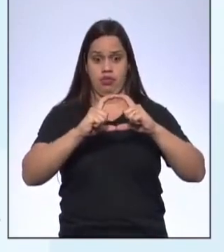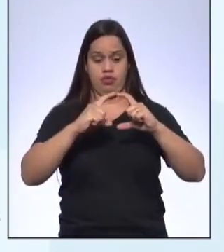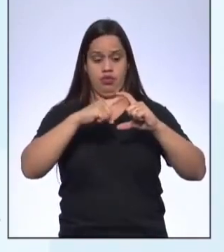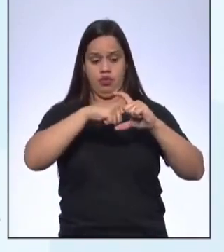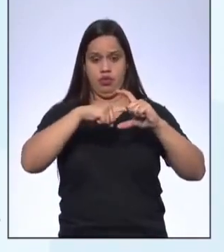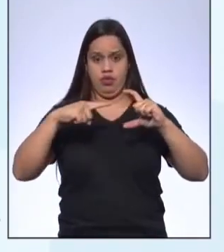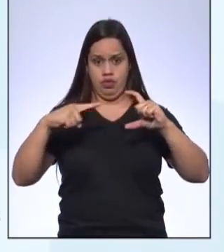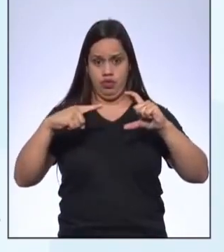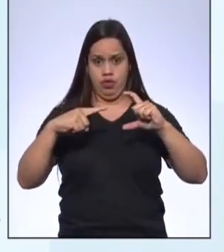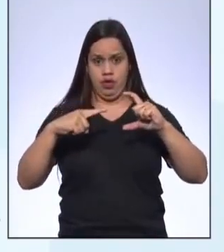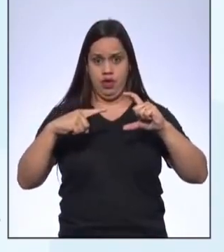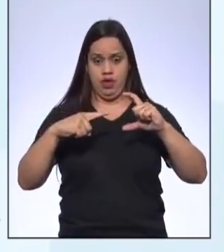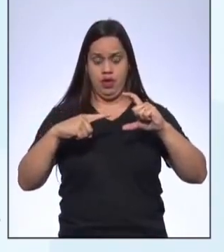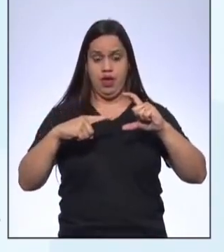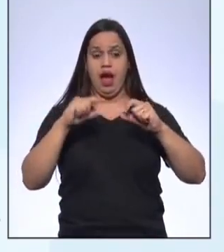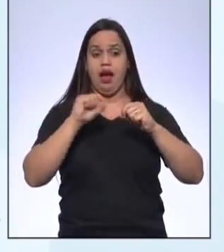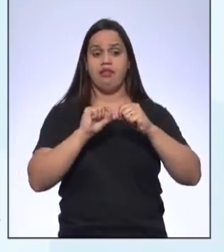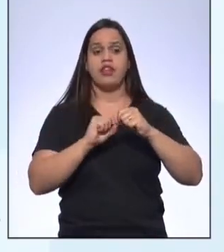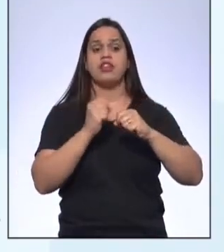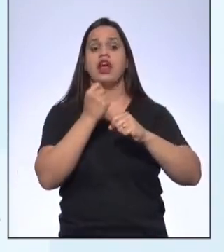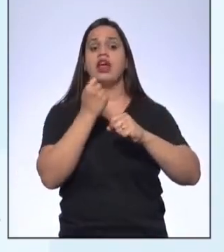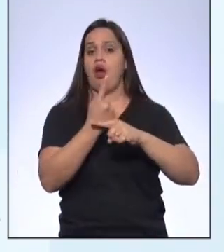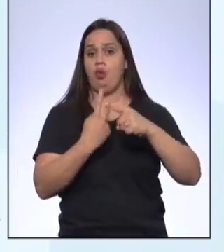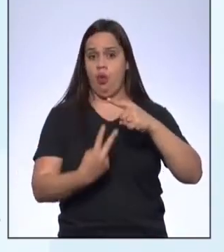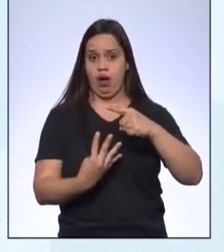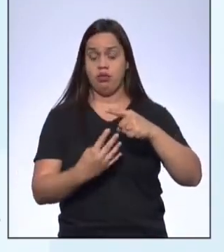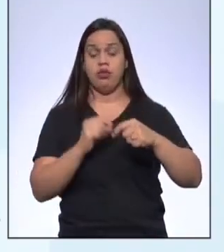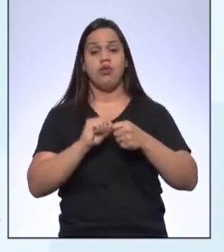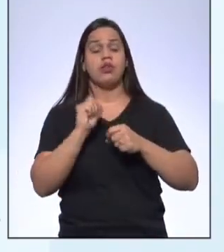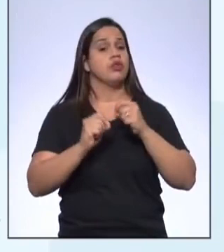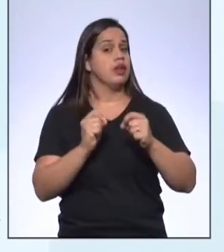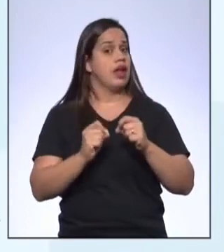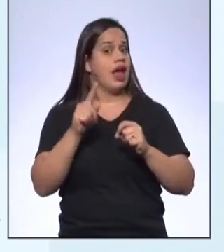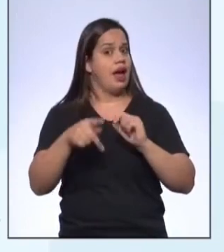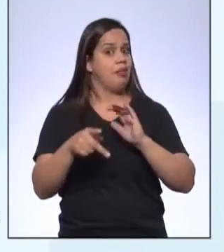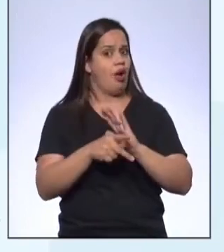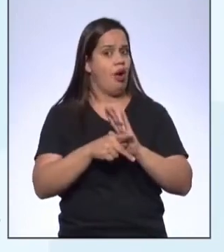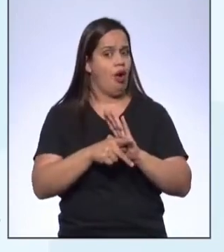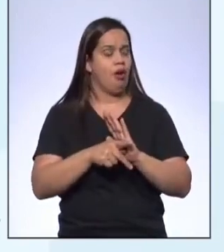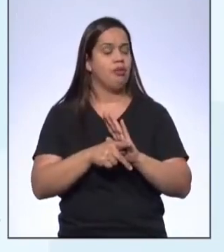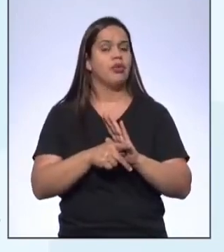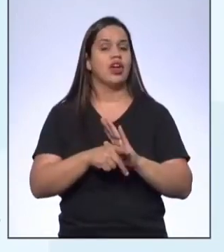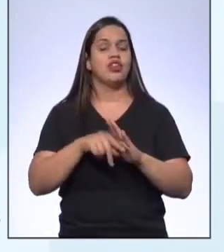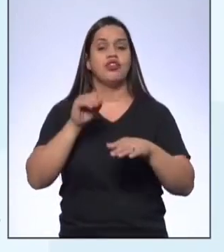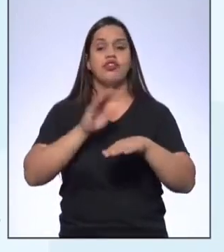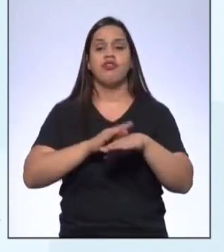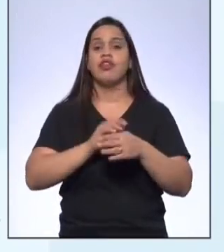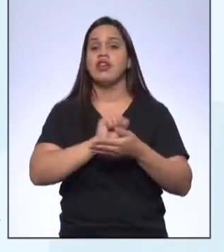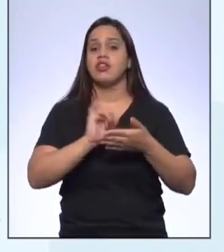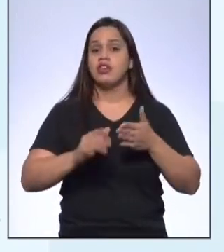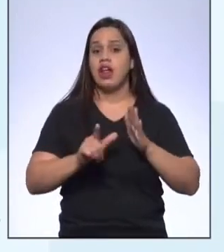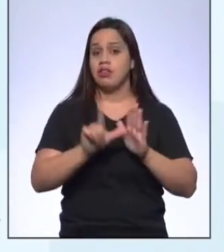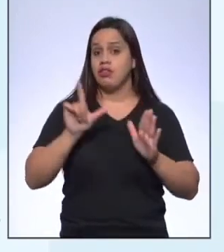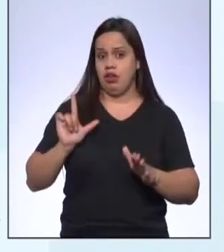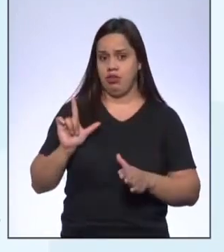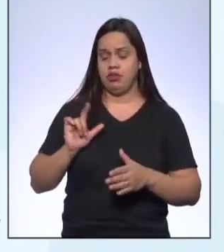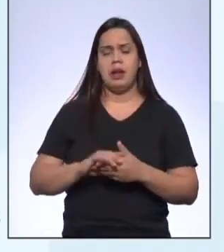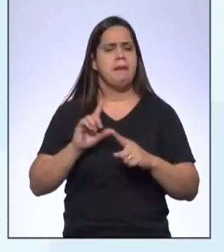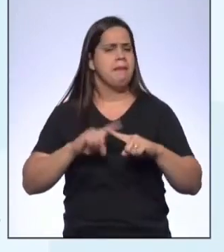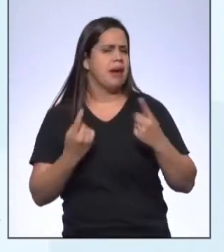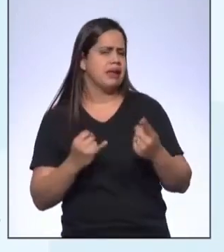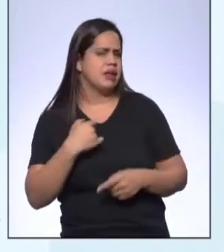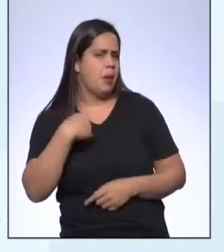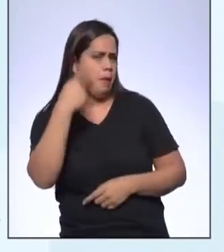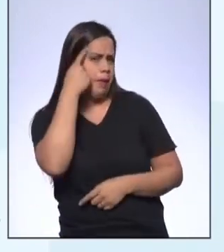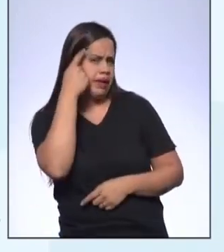é o que a gente fez na anterior, né? A gente fez a questão da parte ali dividida em 4. Mas, se eu pensar,